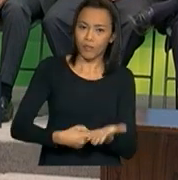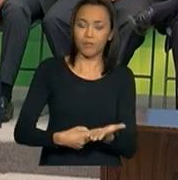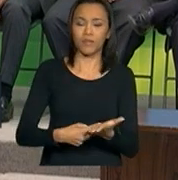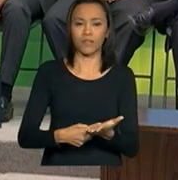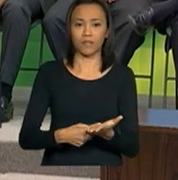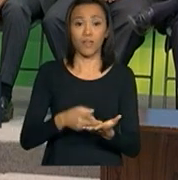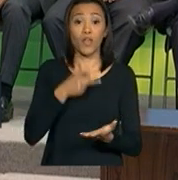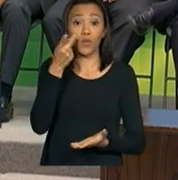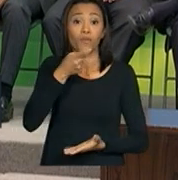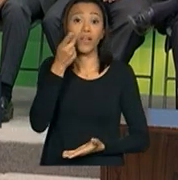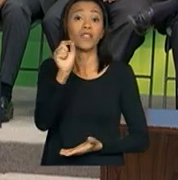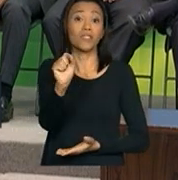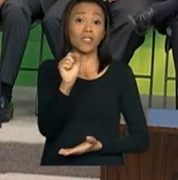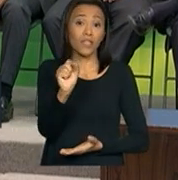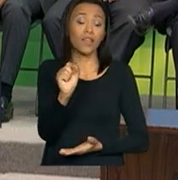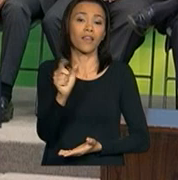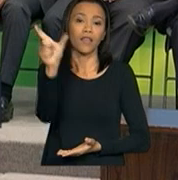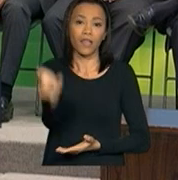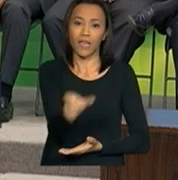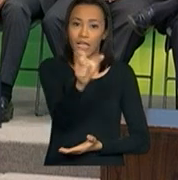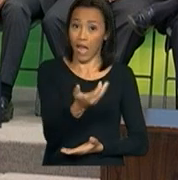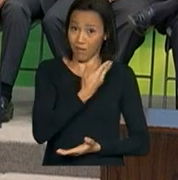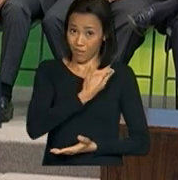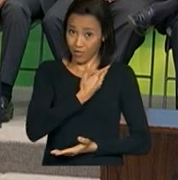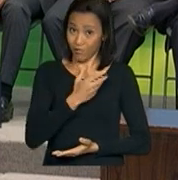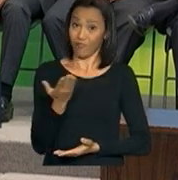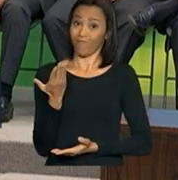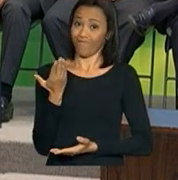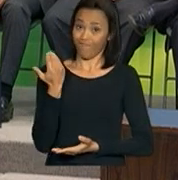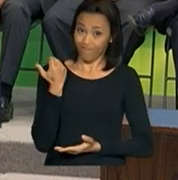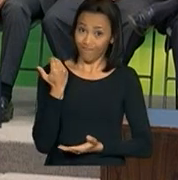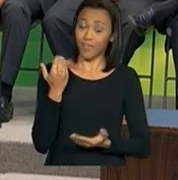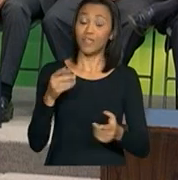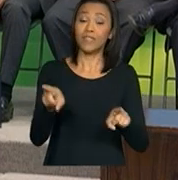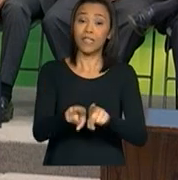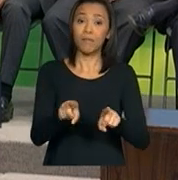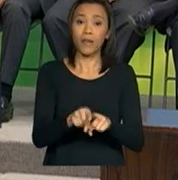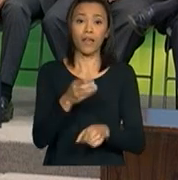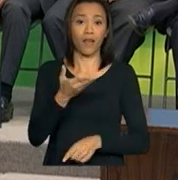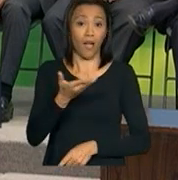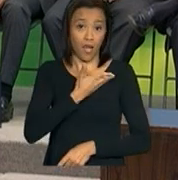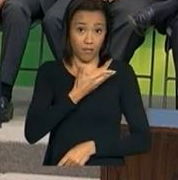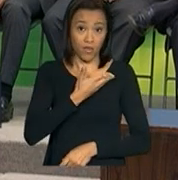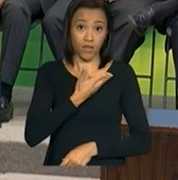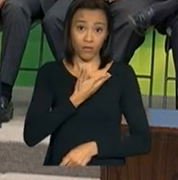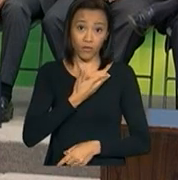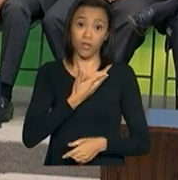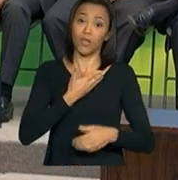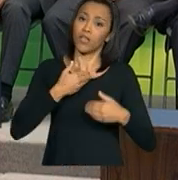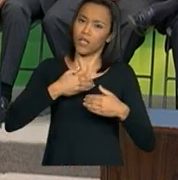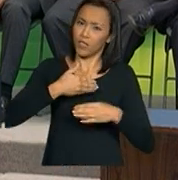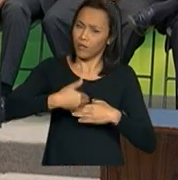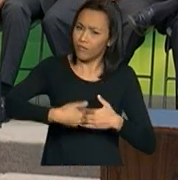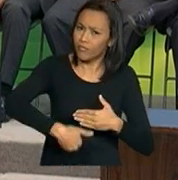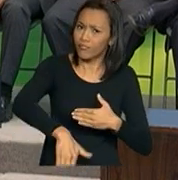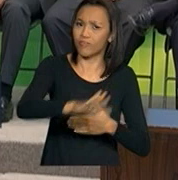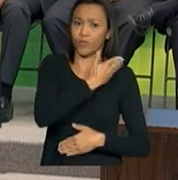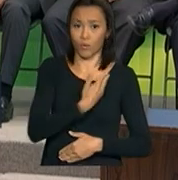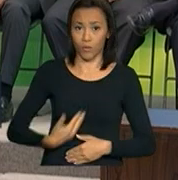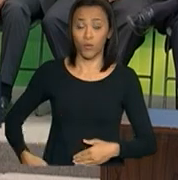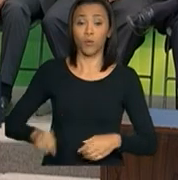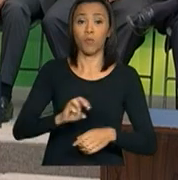refiro amigos antigos e amigos que eu fiz nessa caminhada o